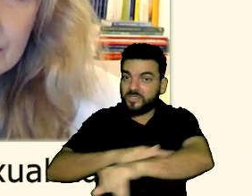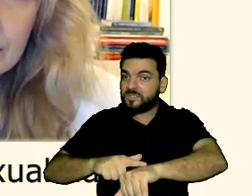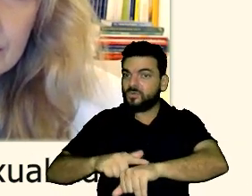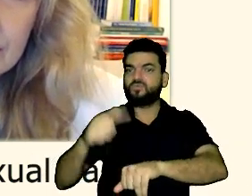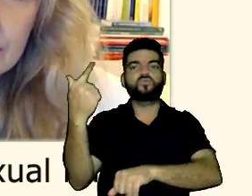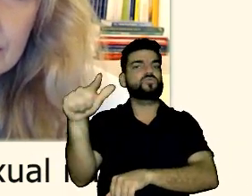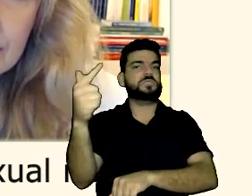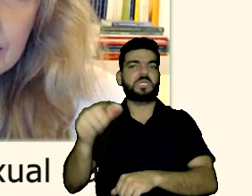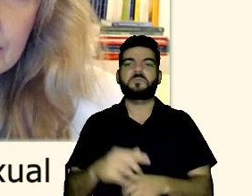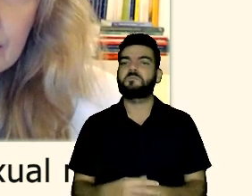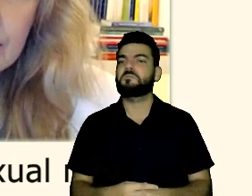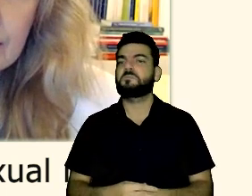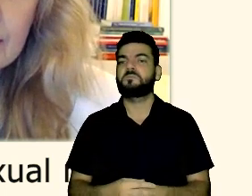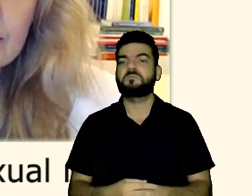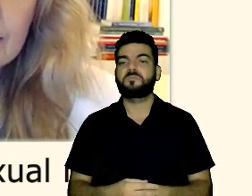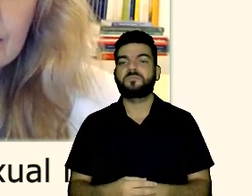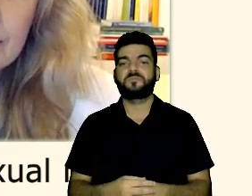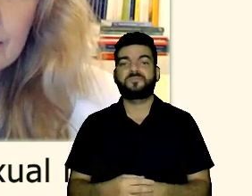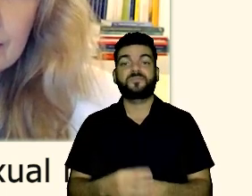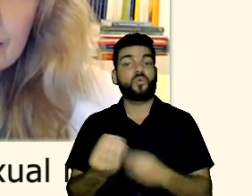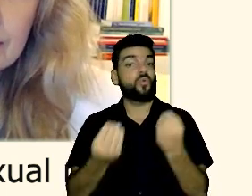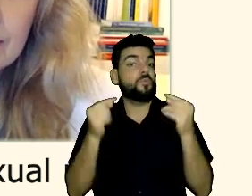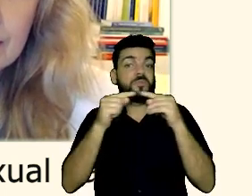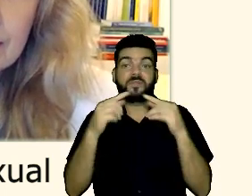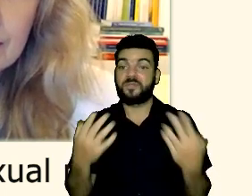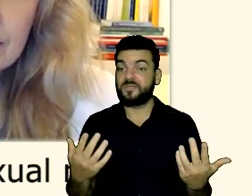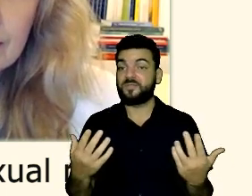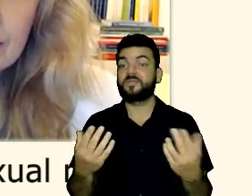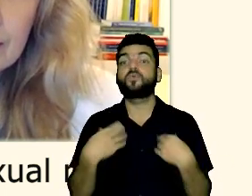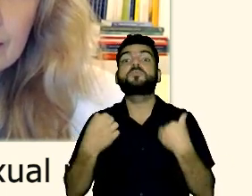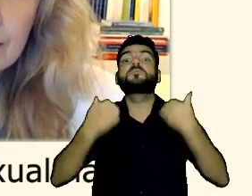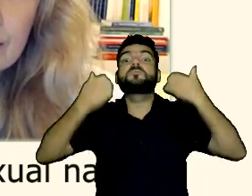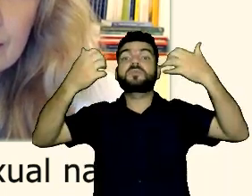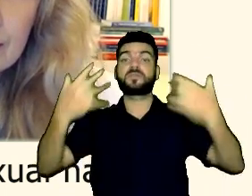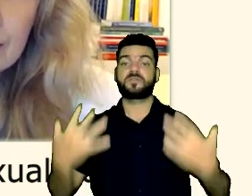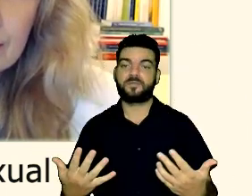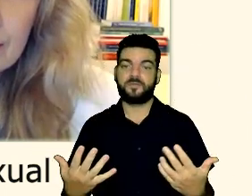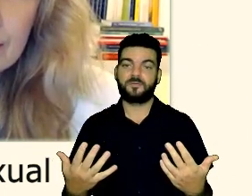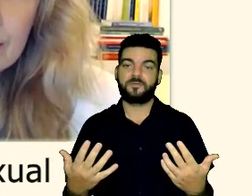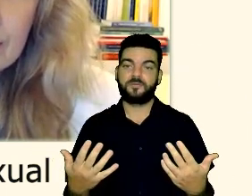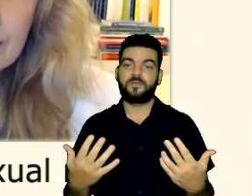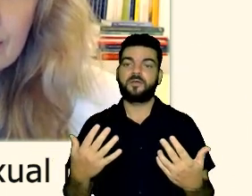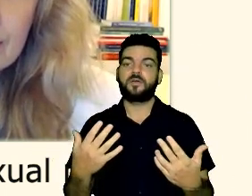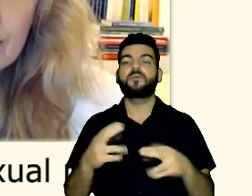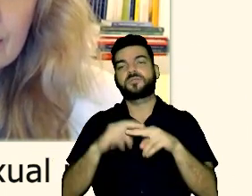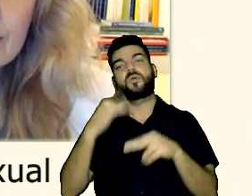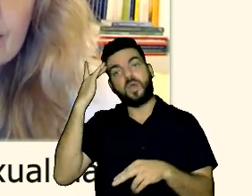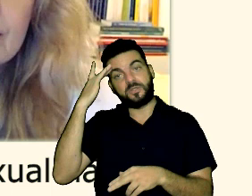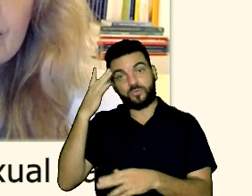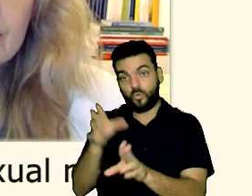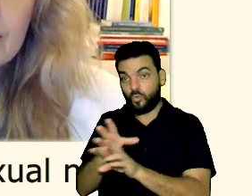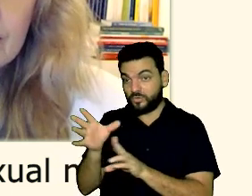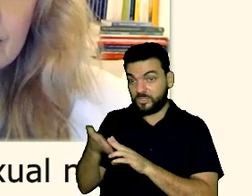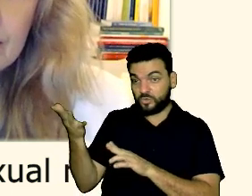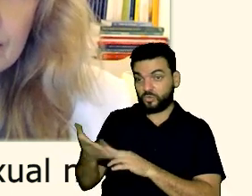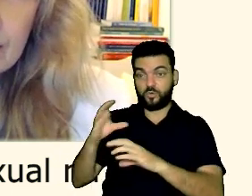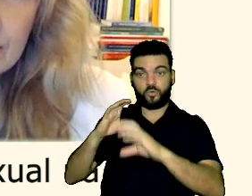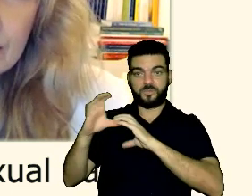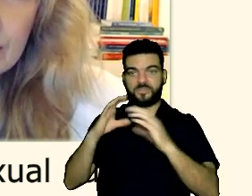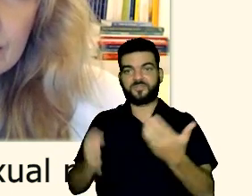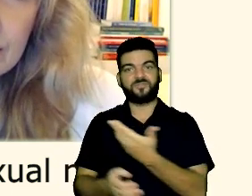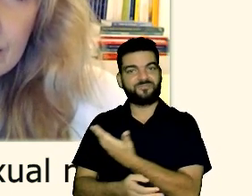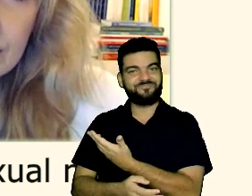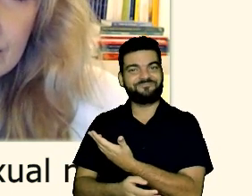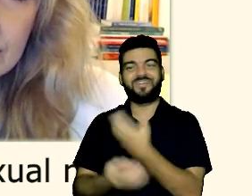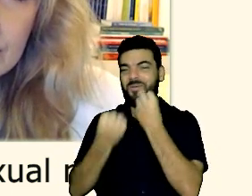noção do respeito, até onde eu posso ir, como eu posso falar. E eu acho que, com a dica de